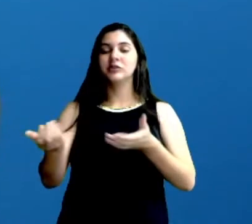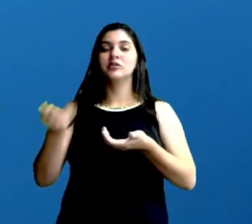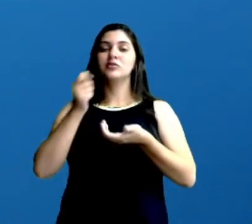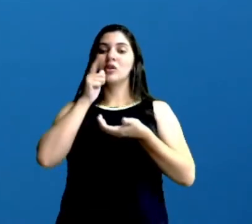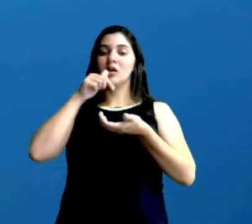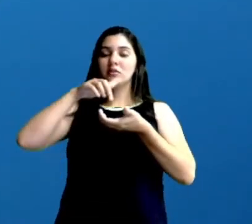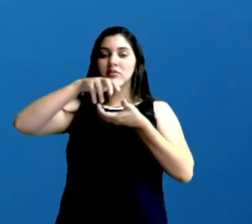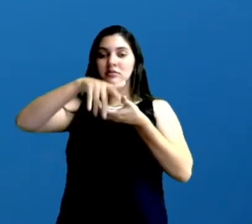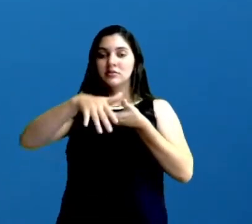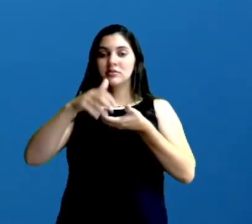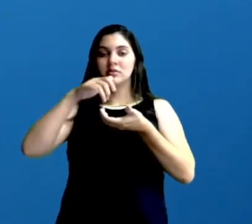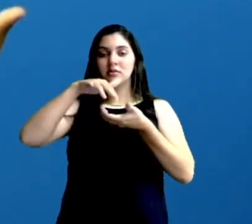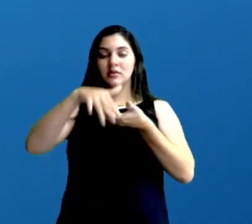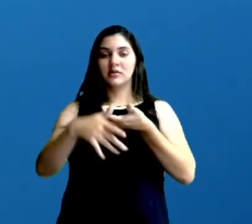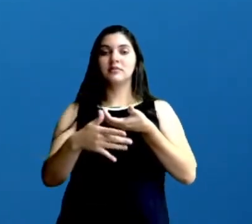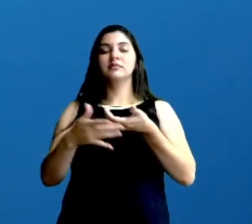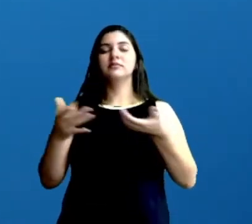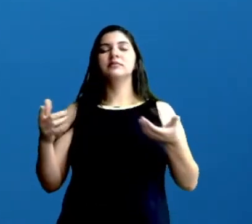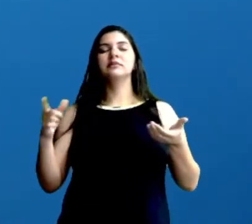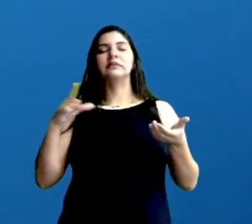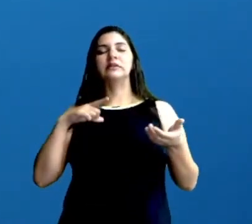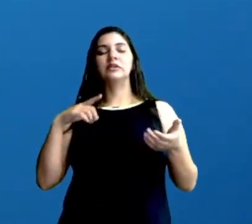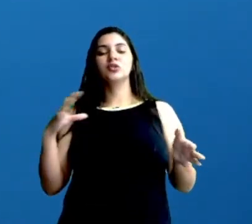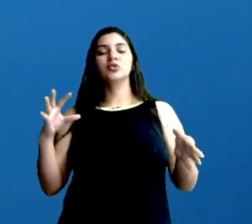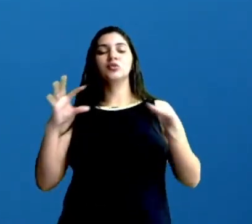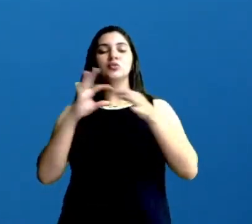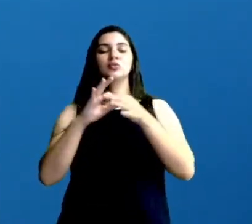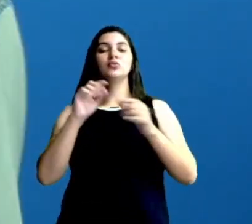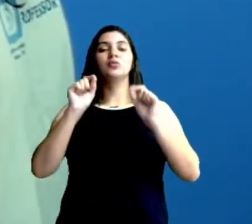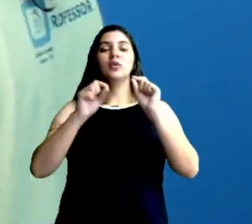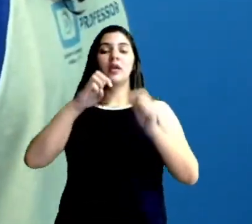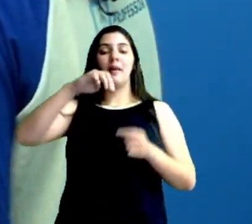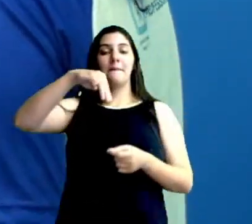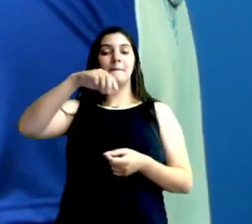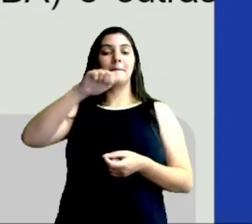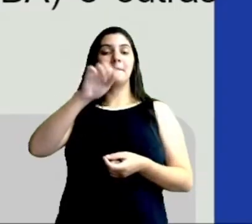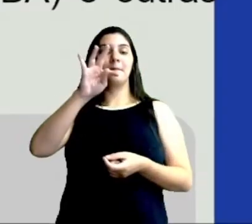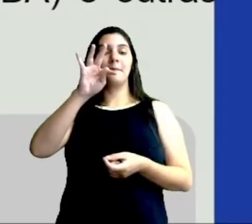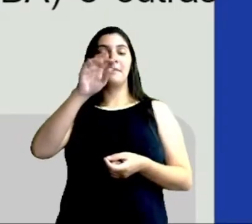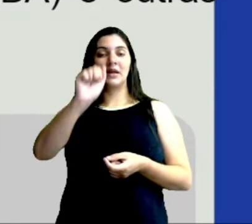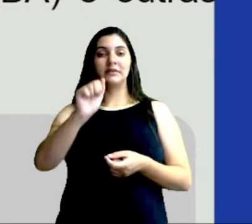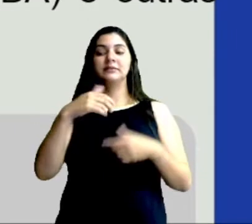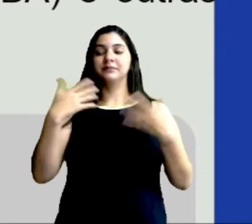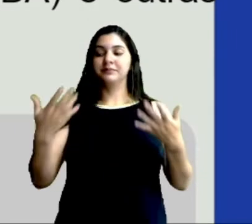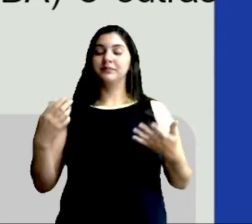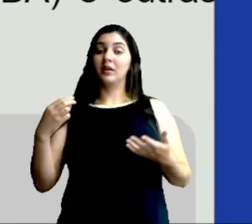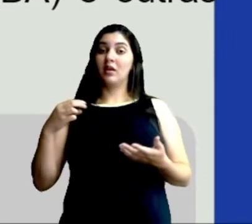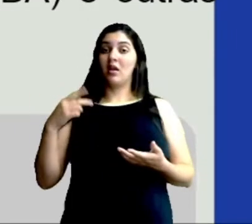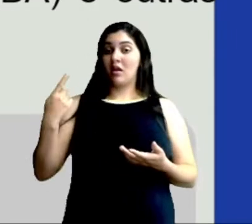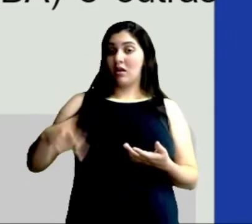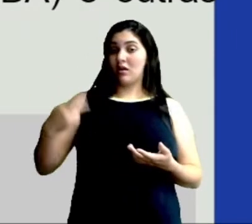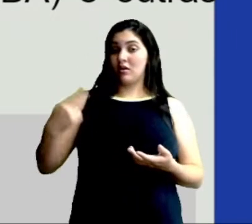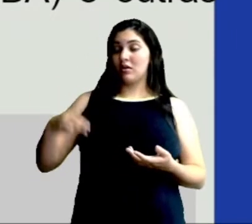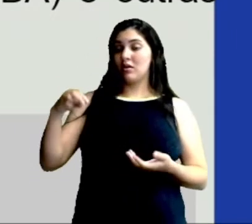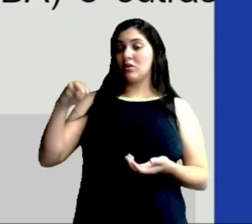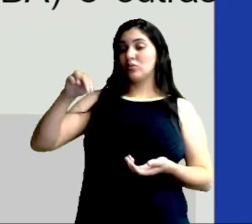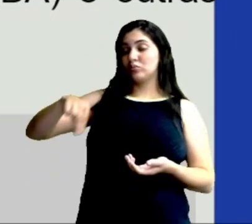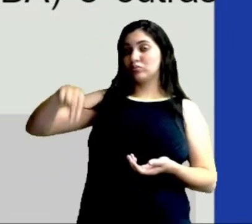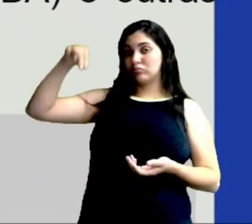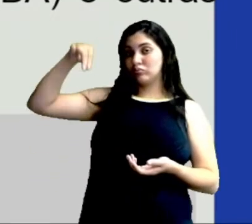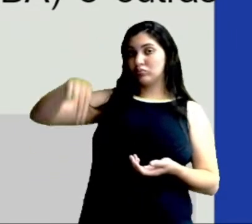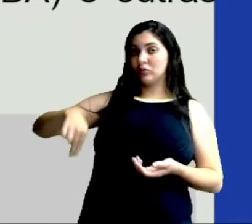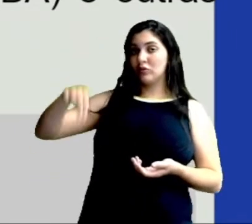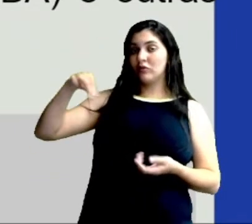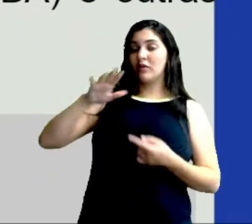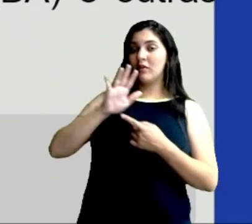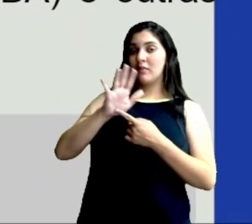dessa paisagem ligada à mata. Vamos lá? E aí o Nordeste, né, apresenta, né, essa